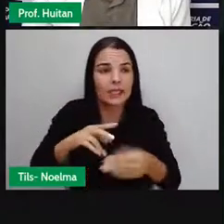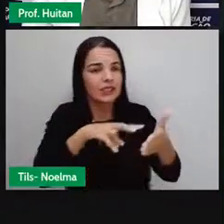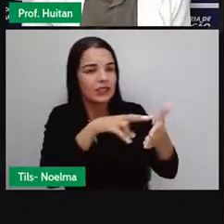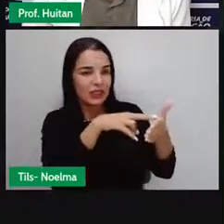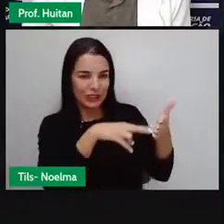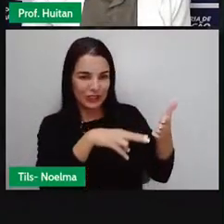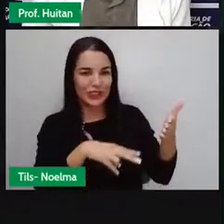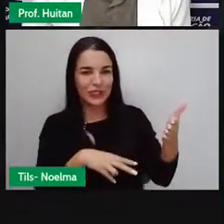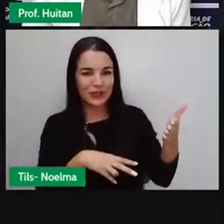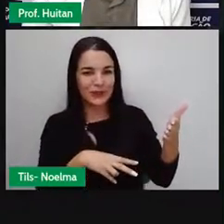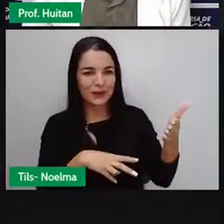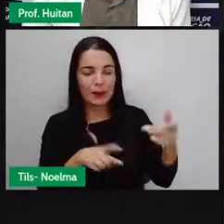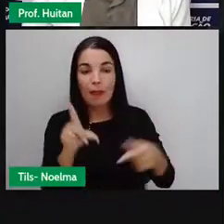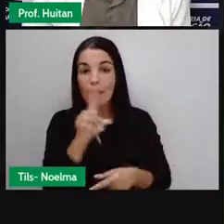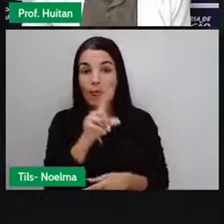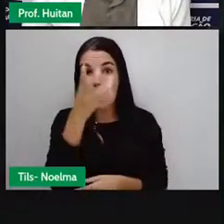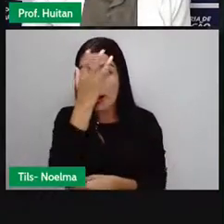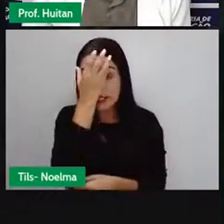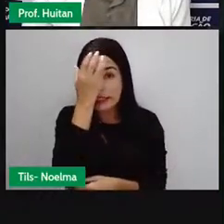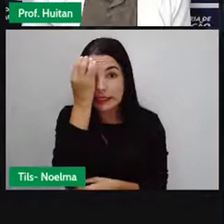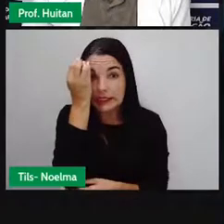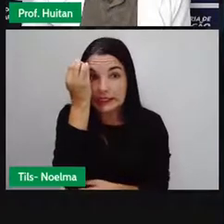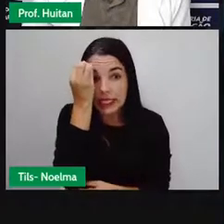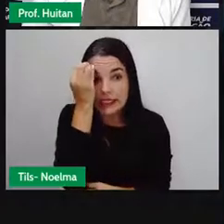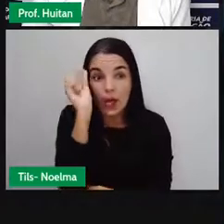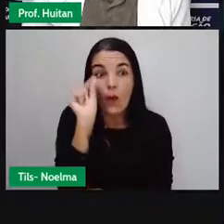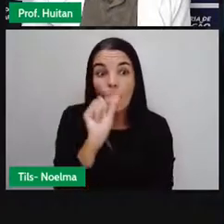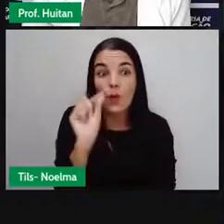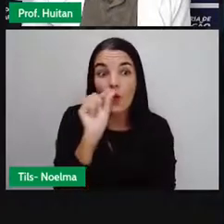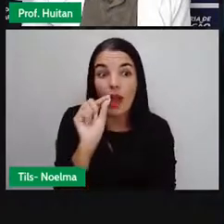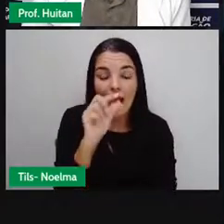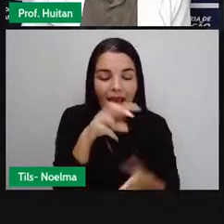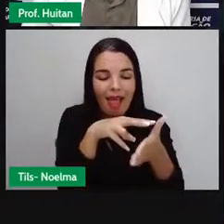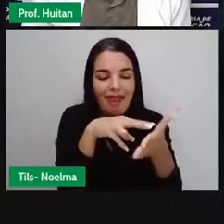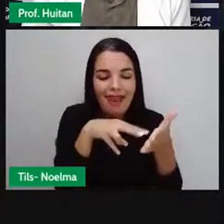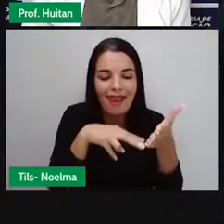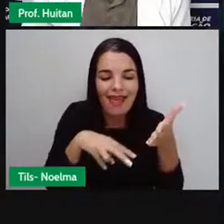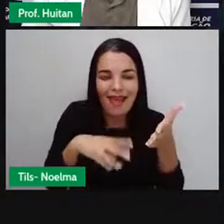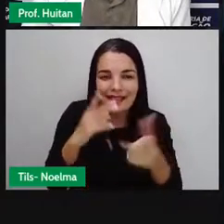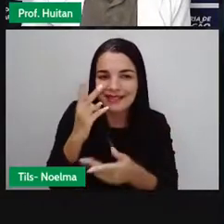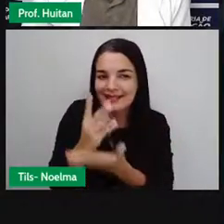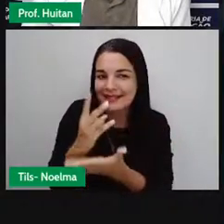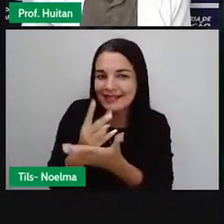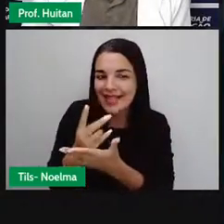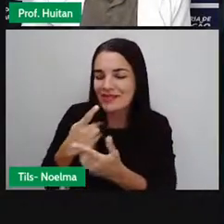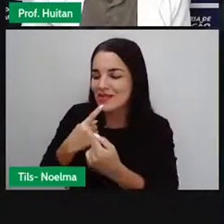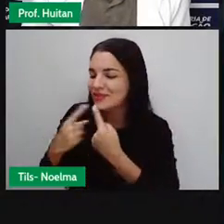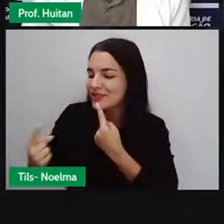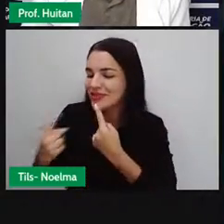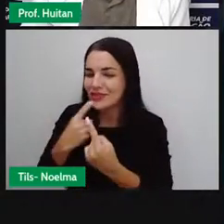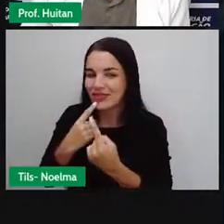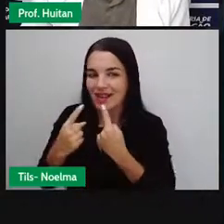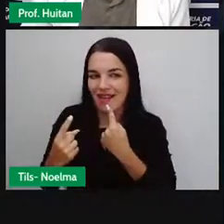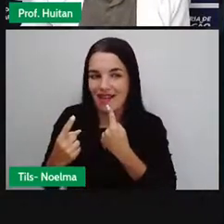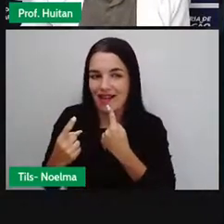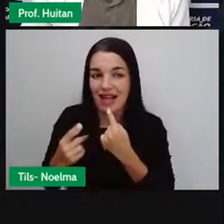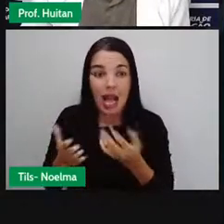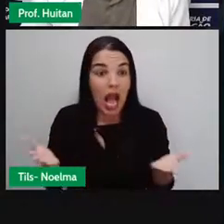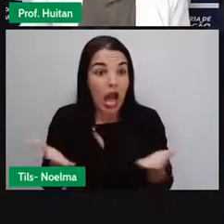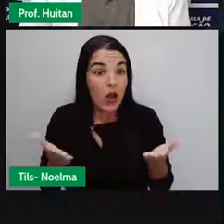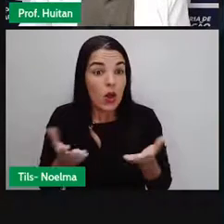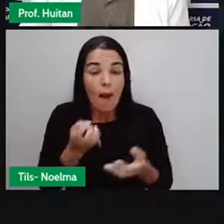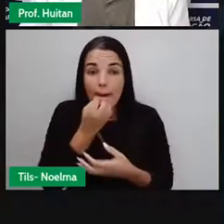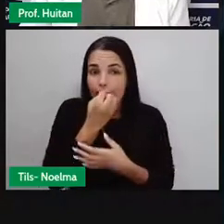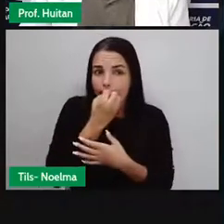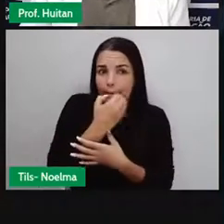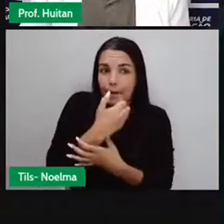Não esqueçam que ler é dialogar. E quais são os benefícios que a leitura pode